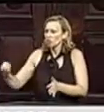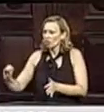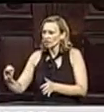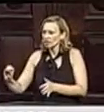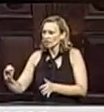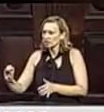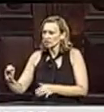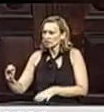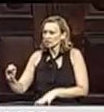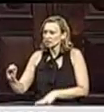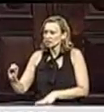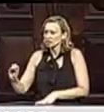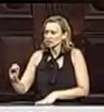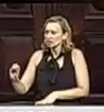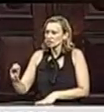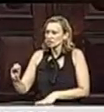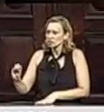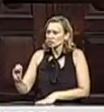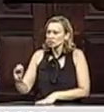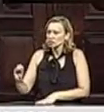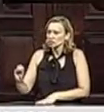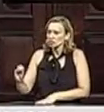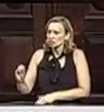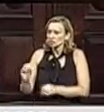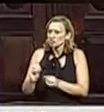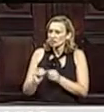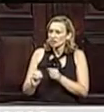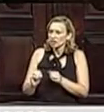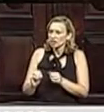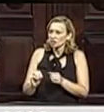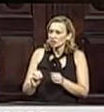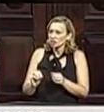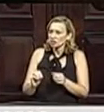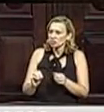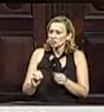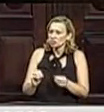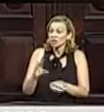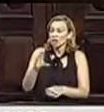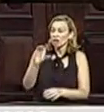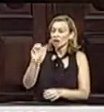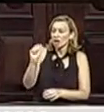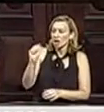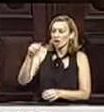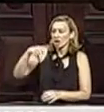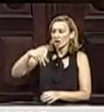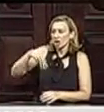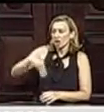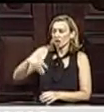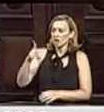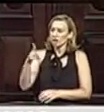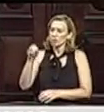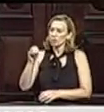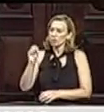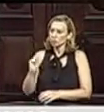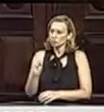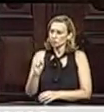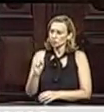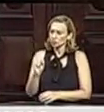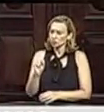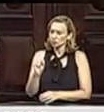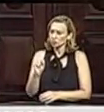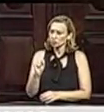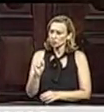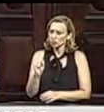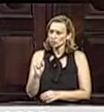Foram feitos leilões no campo pós-sal, na bacia de Campos, e a diferença de lance